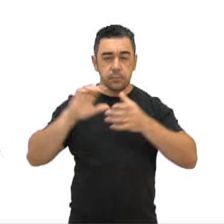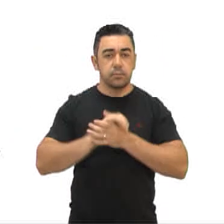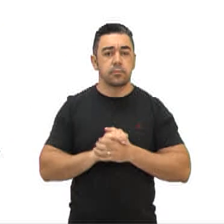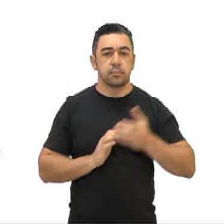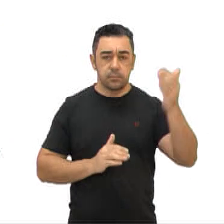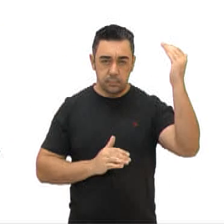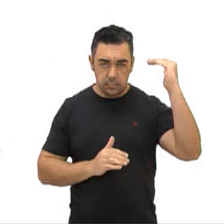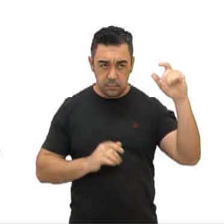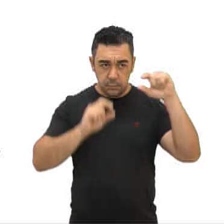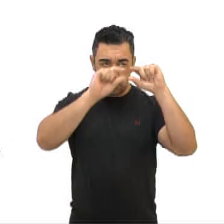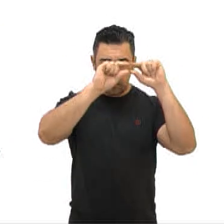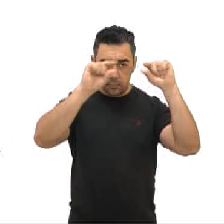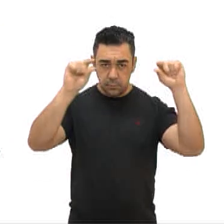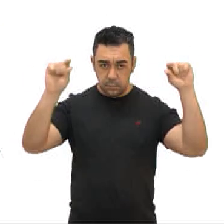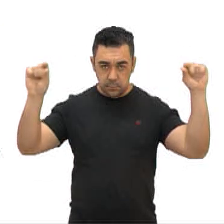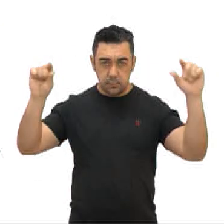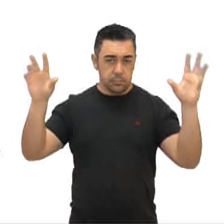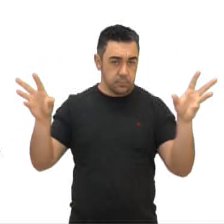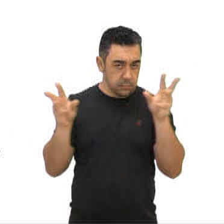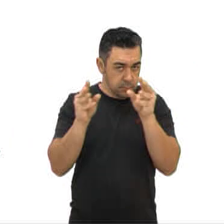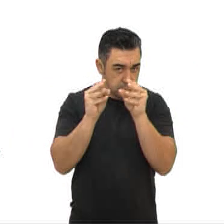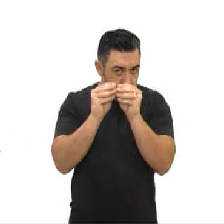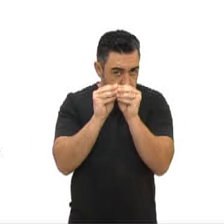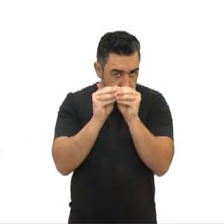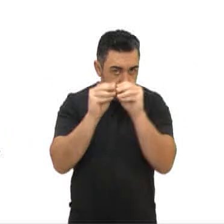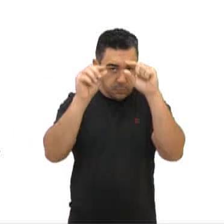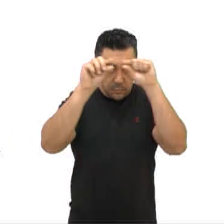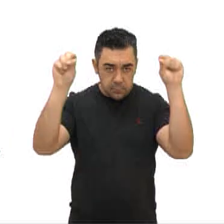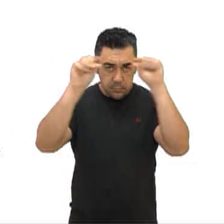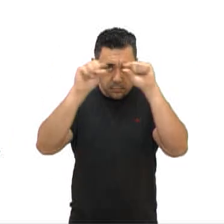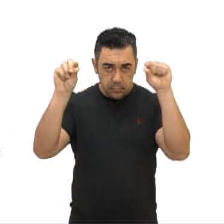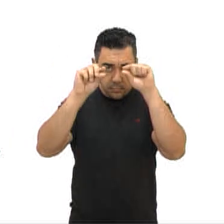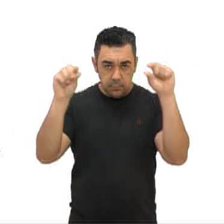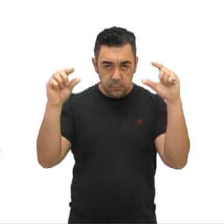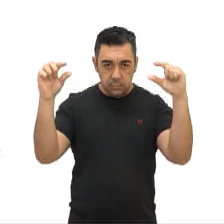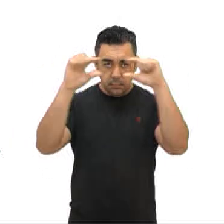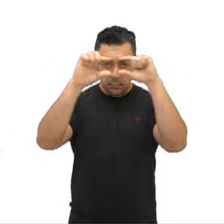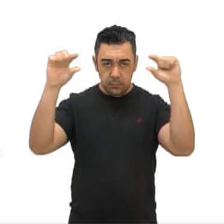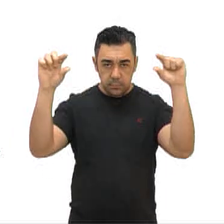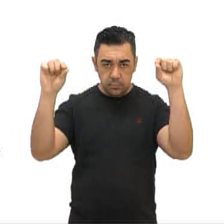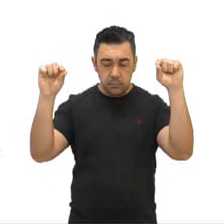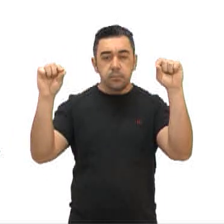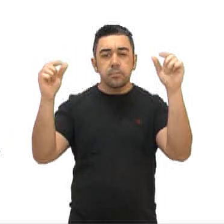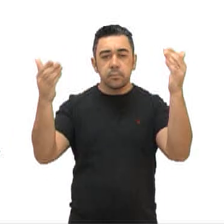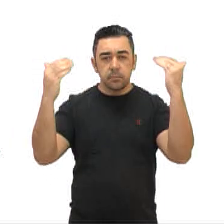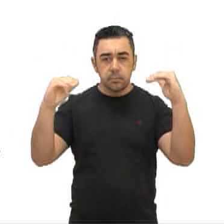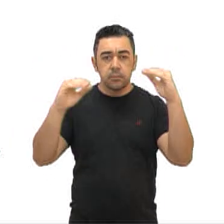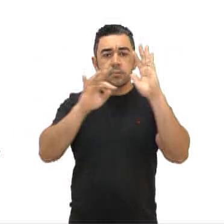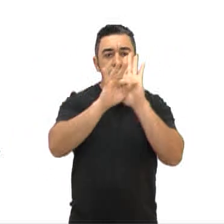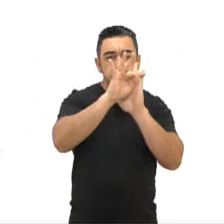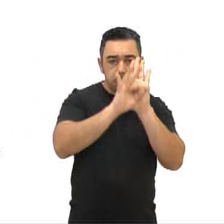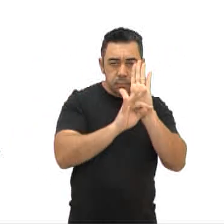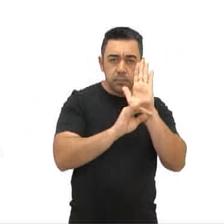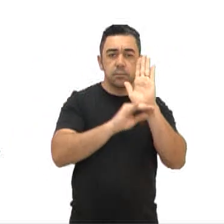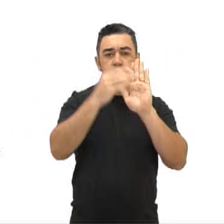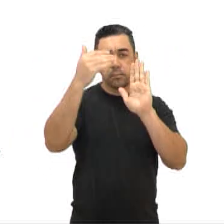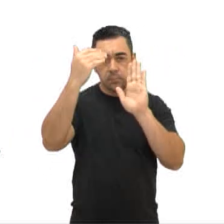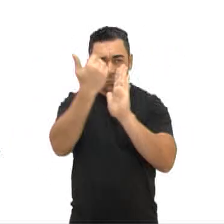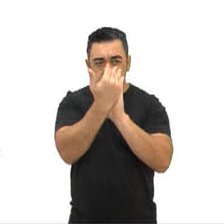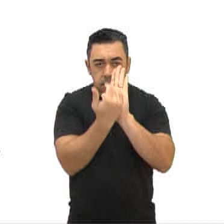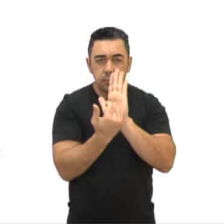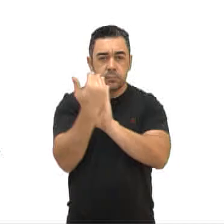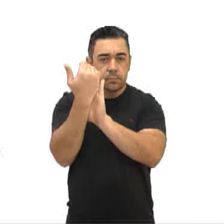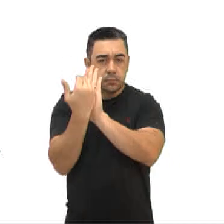a entrada, que é esse resumo que vem antes da notícia em si, e o corpo da notícia, que é